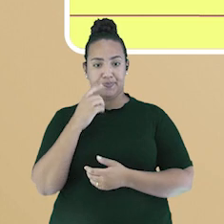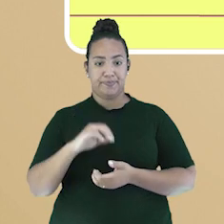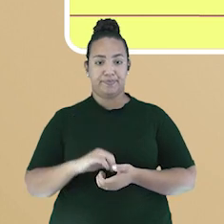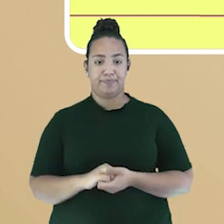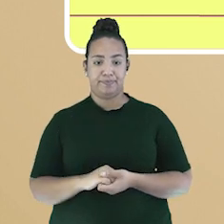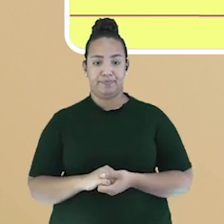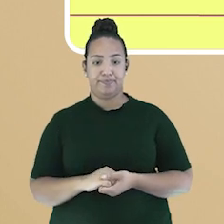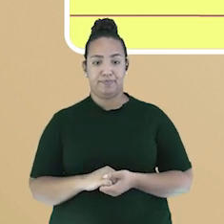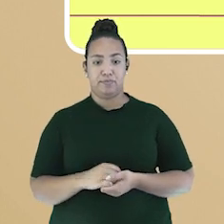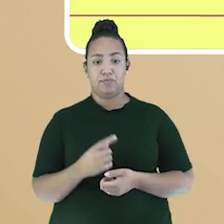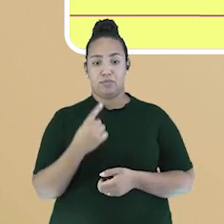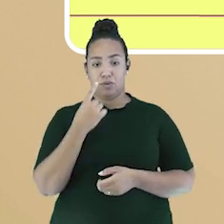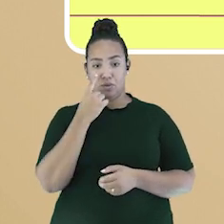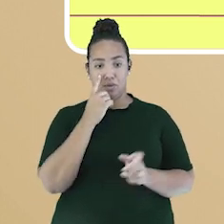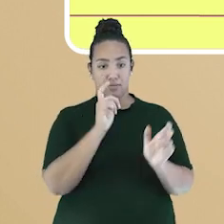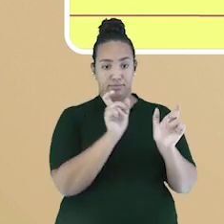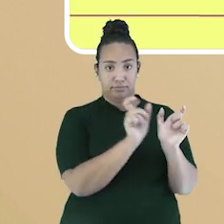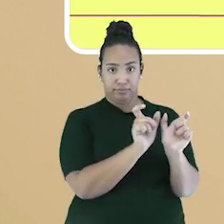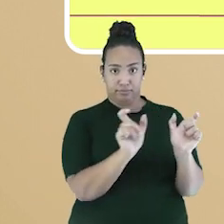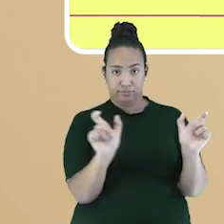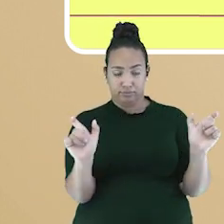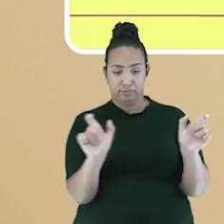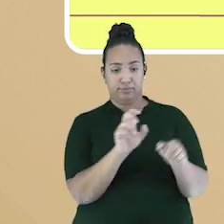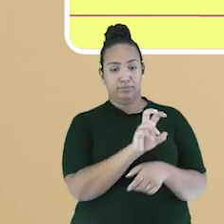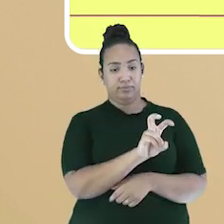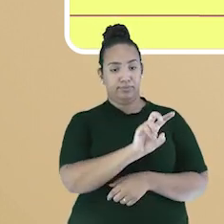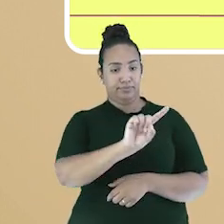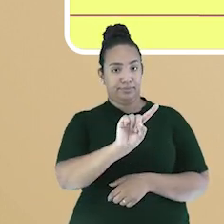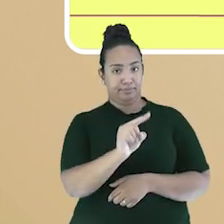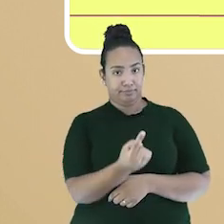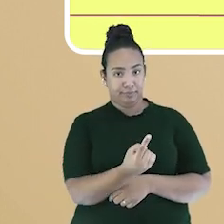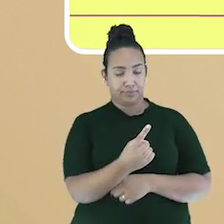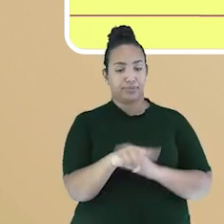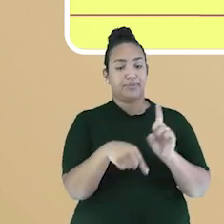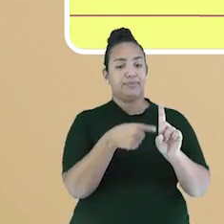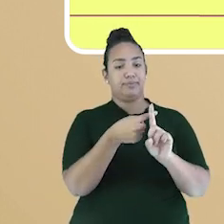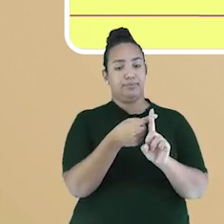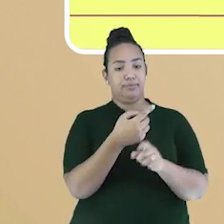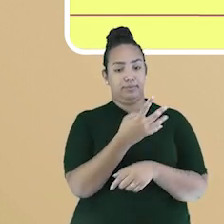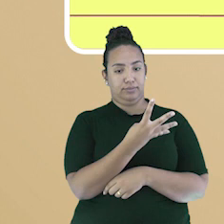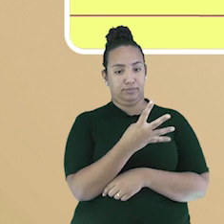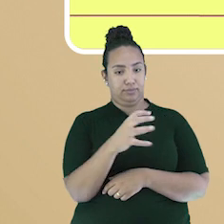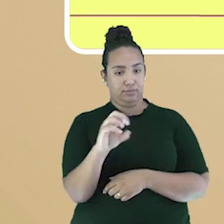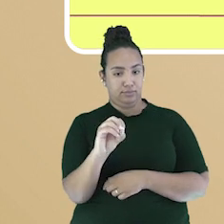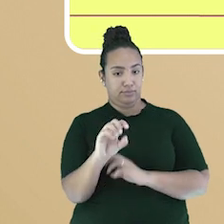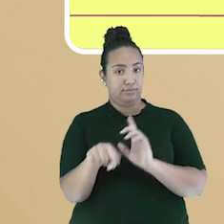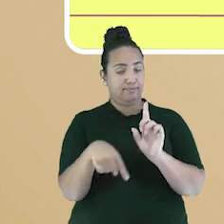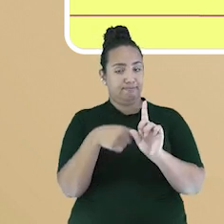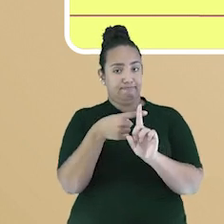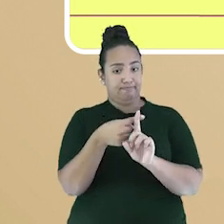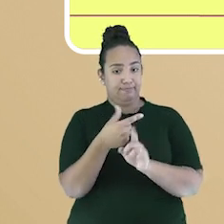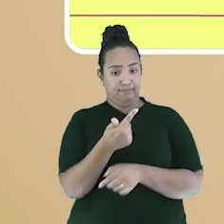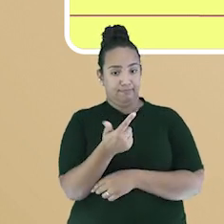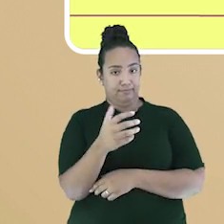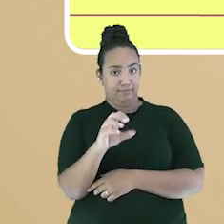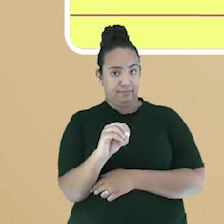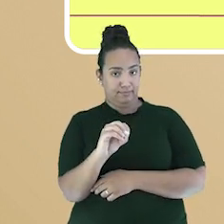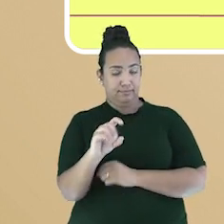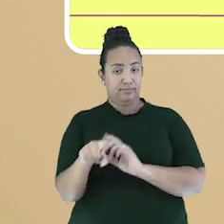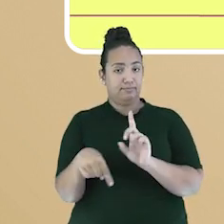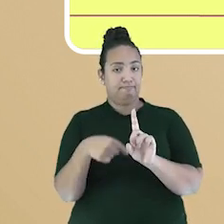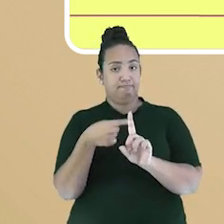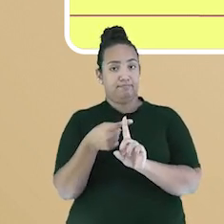o número de composto em partes é 5.000 unidades mais 400 unidades mais 70